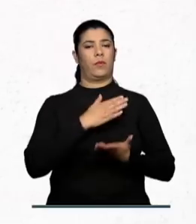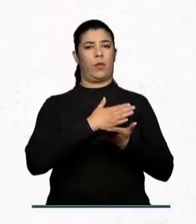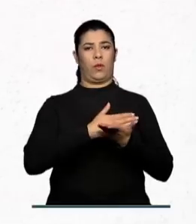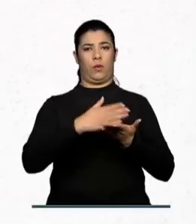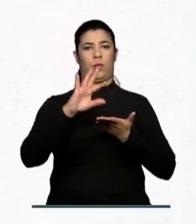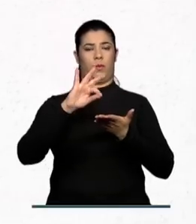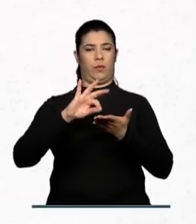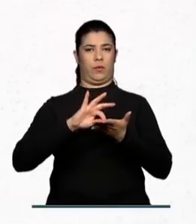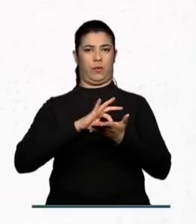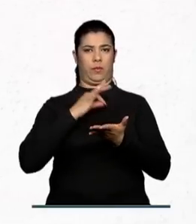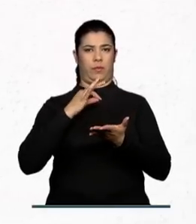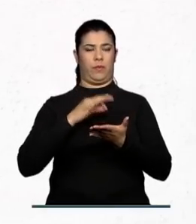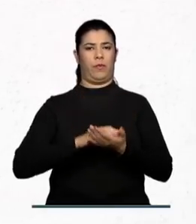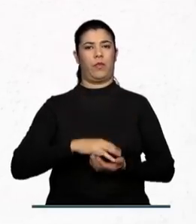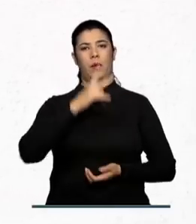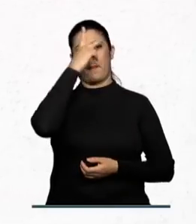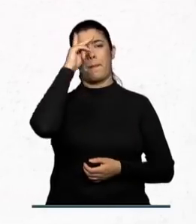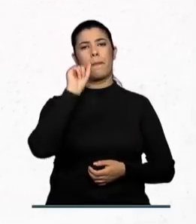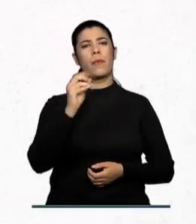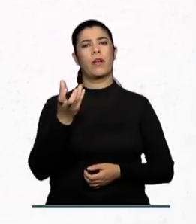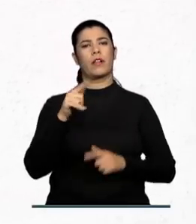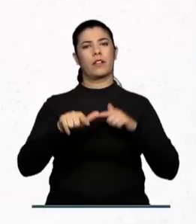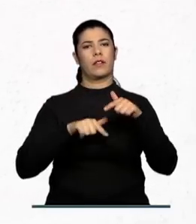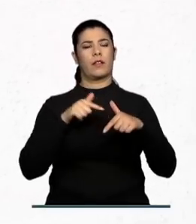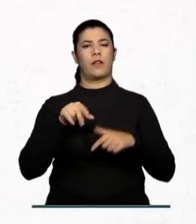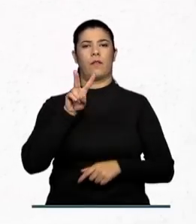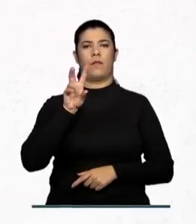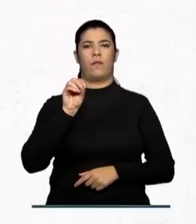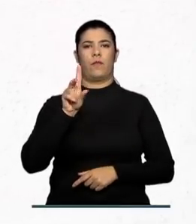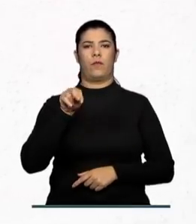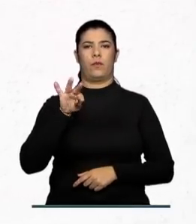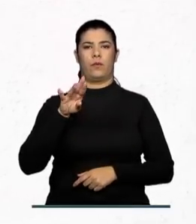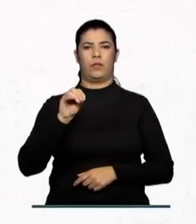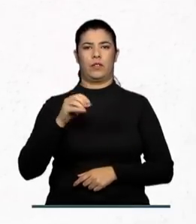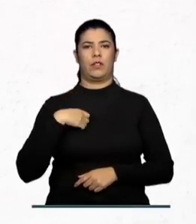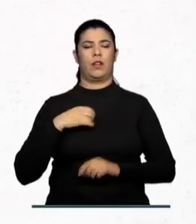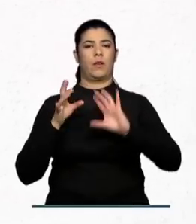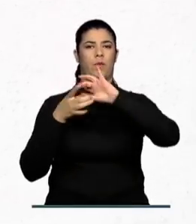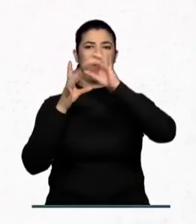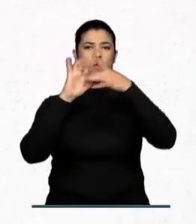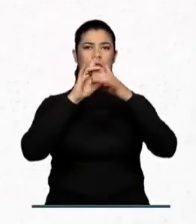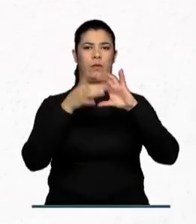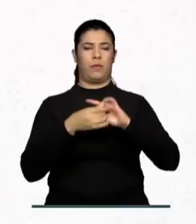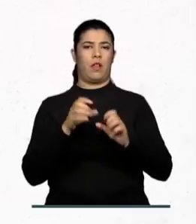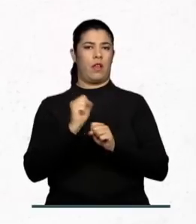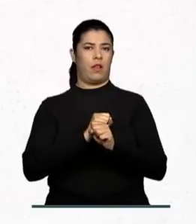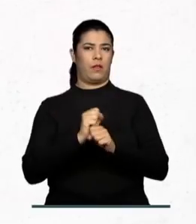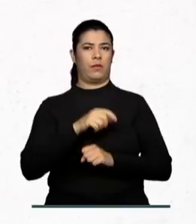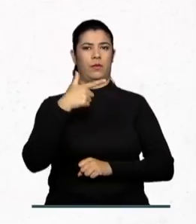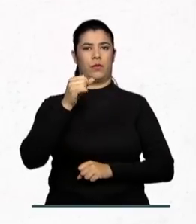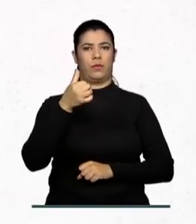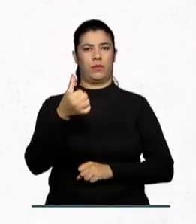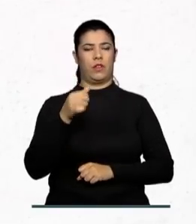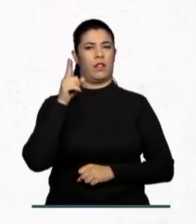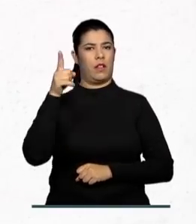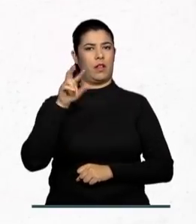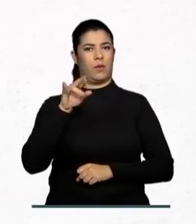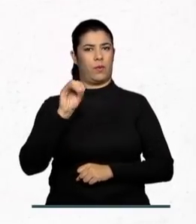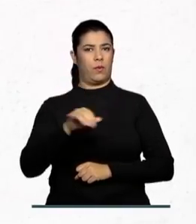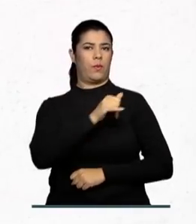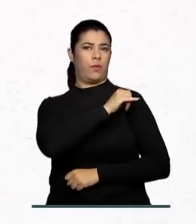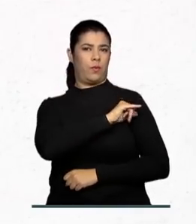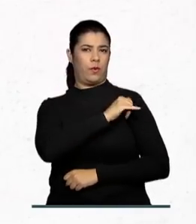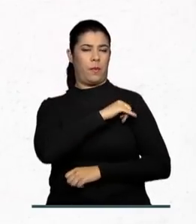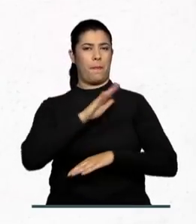Estão abertas as inscrições para quem quer trabalhar como voluntário durante as Olimpíadas de 2016 no Rio de Janeiro.